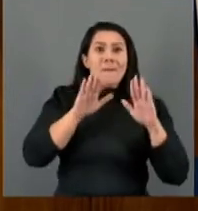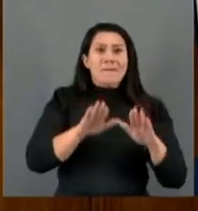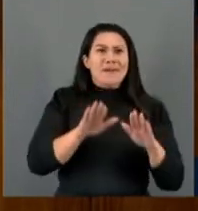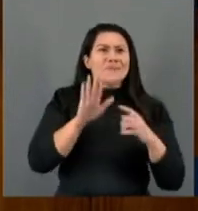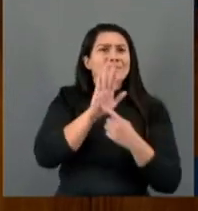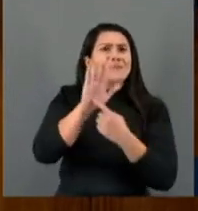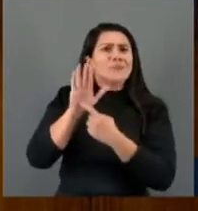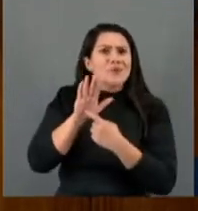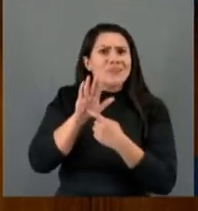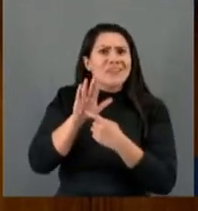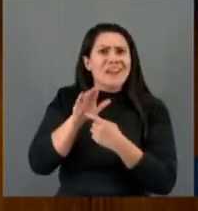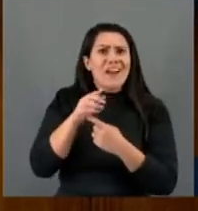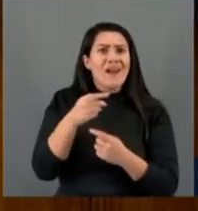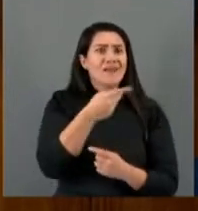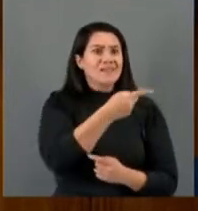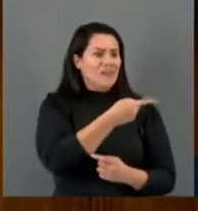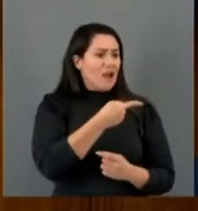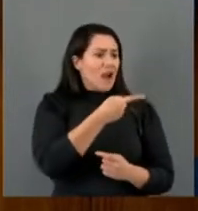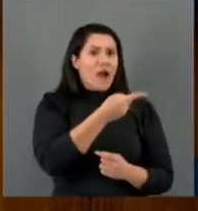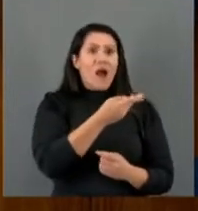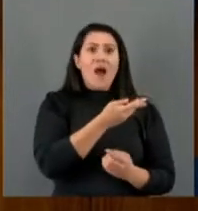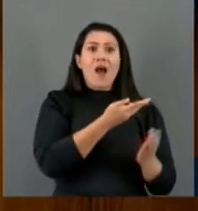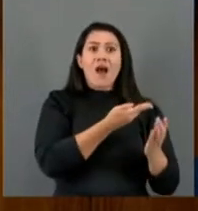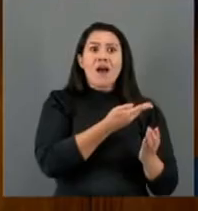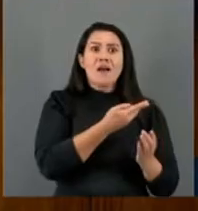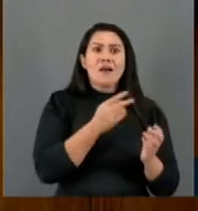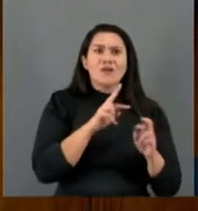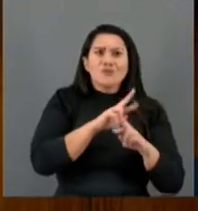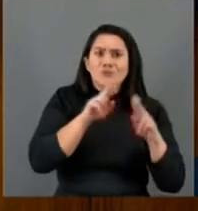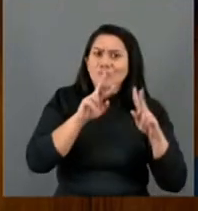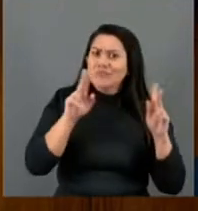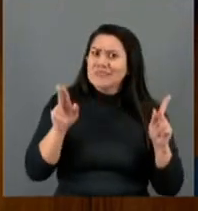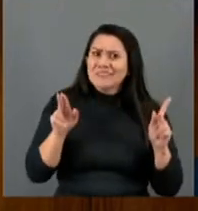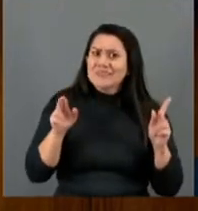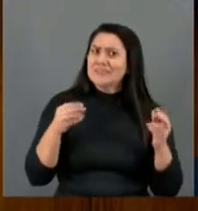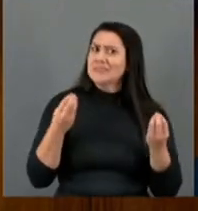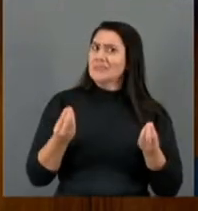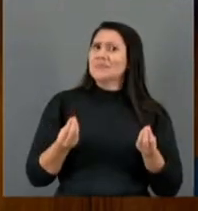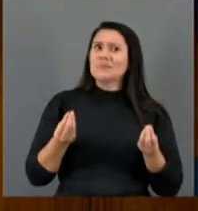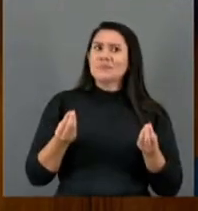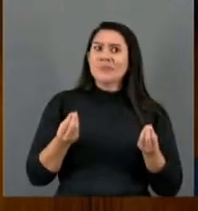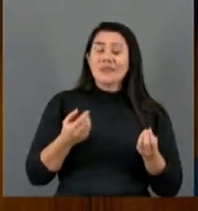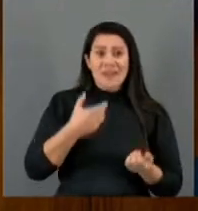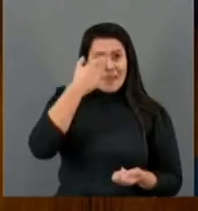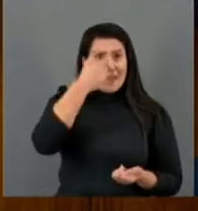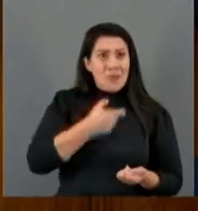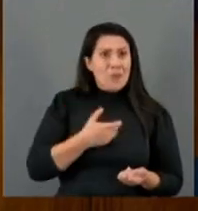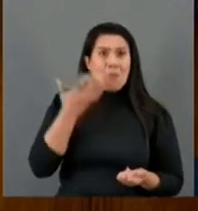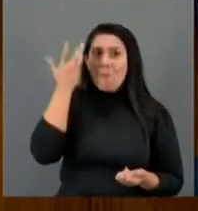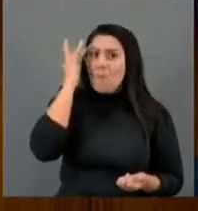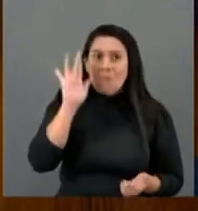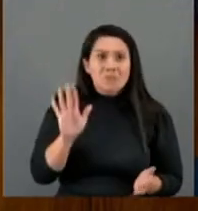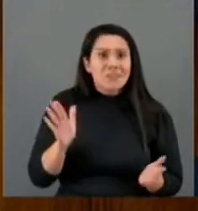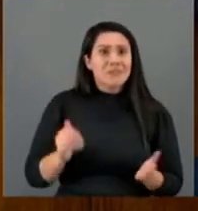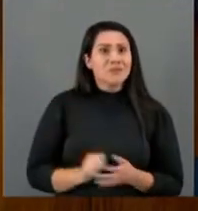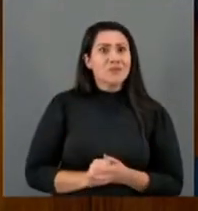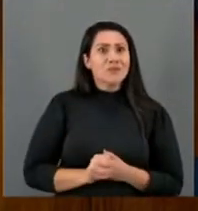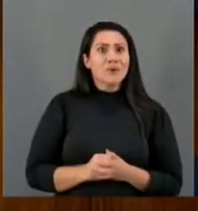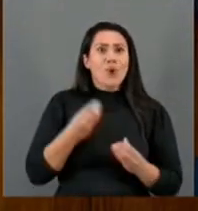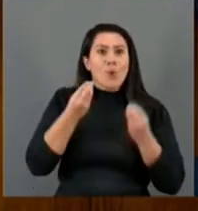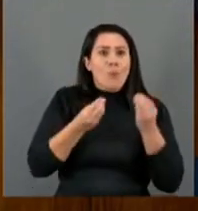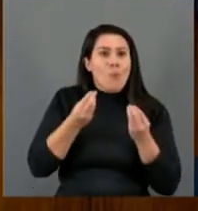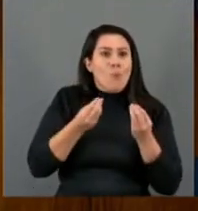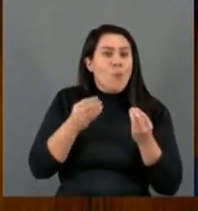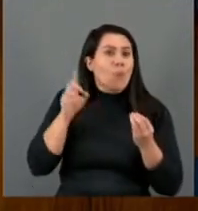razoabilidade nessa diferença. Os Estados Unidos adotaram uma taxa de juros histórica de